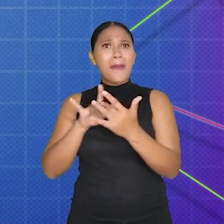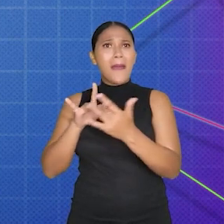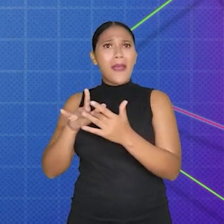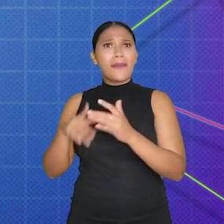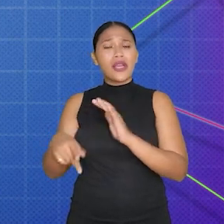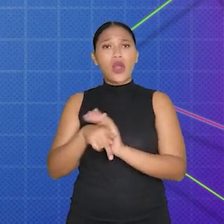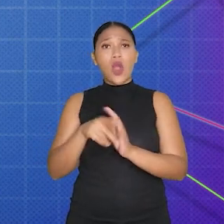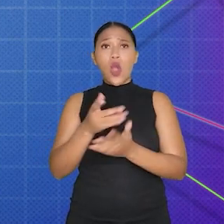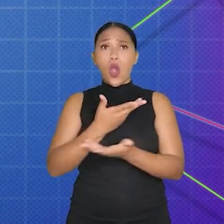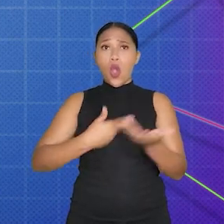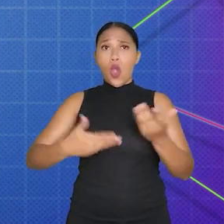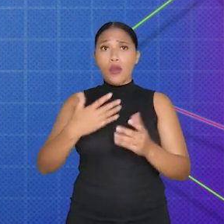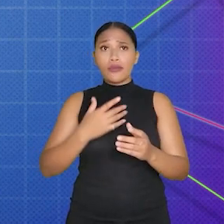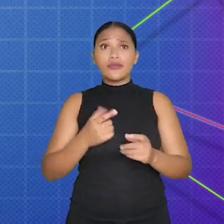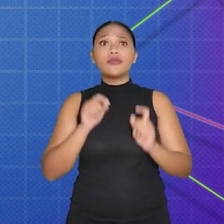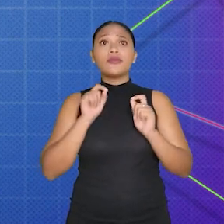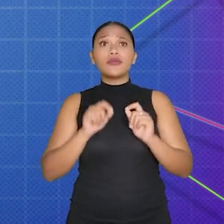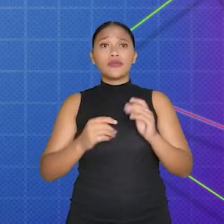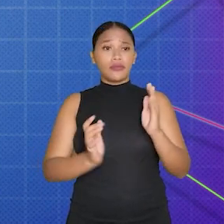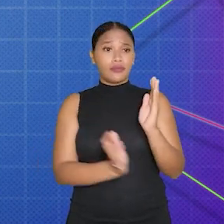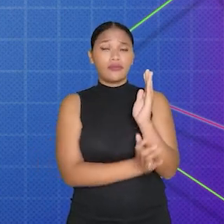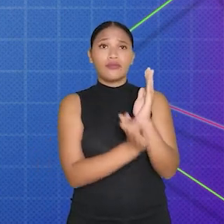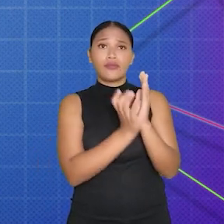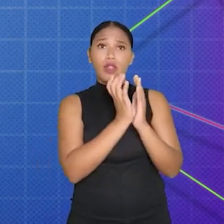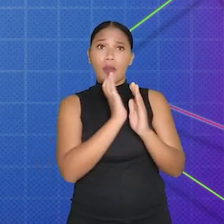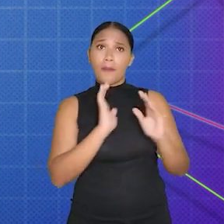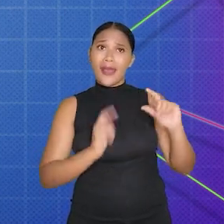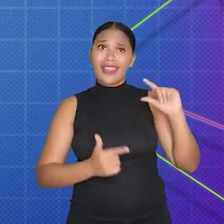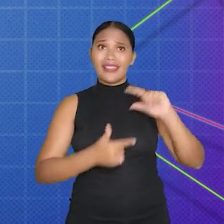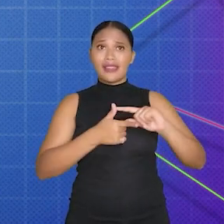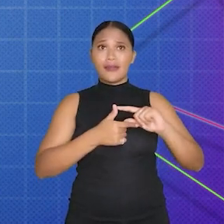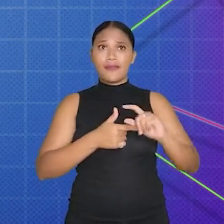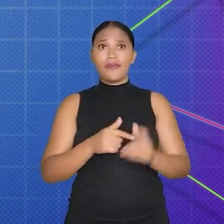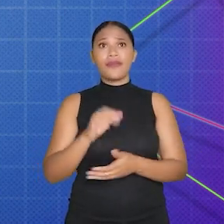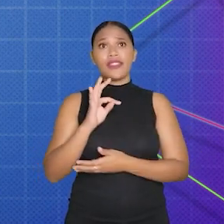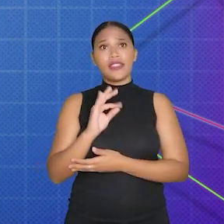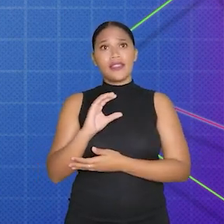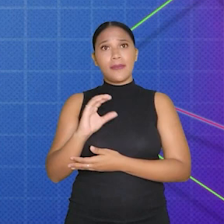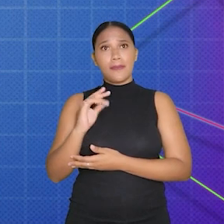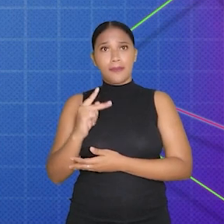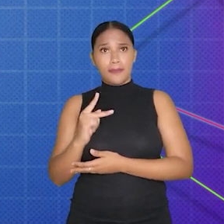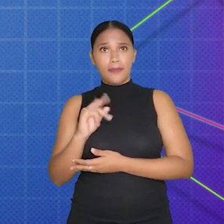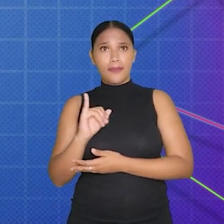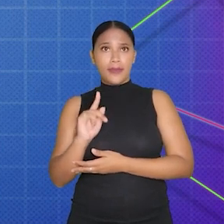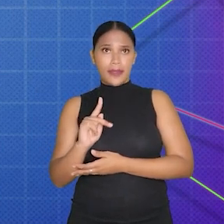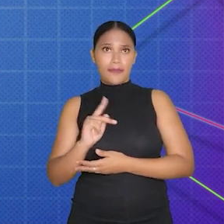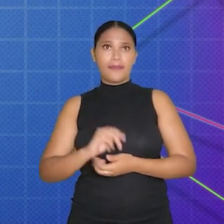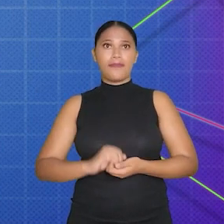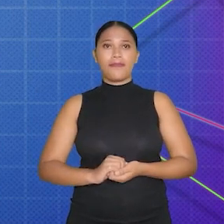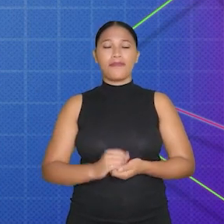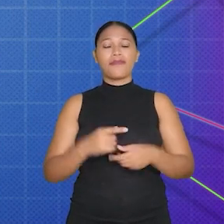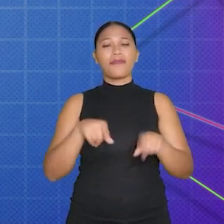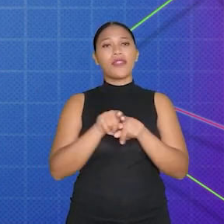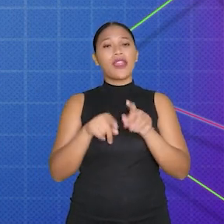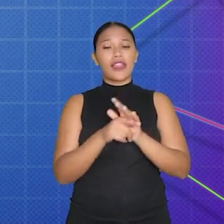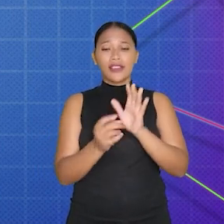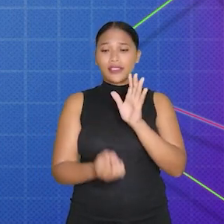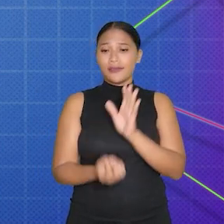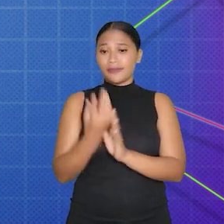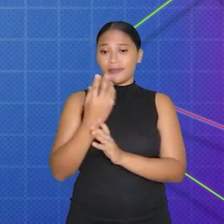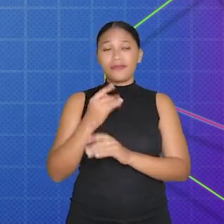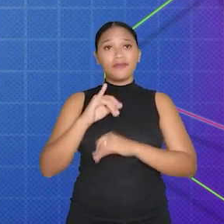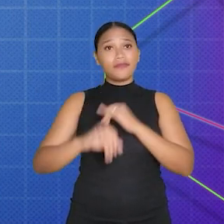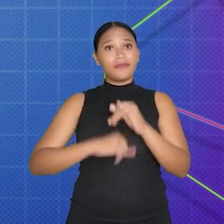outros dispositivos que se comunicam entre si através de protocolos padronizados, como o TCP/IP.